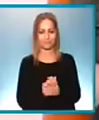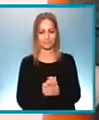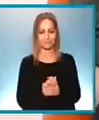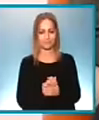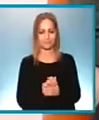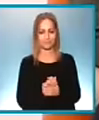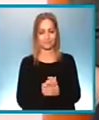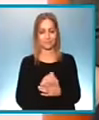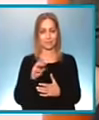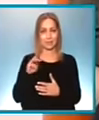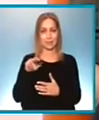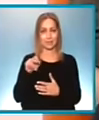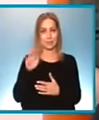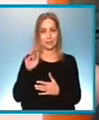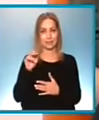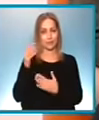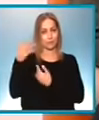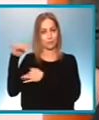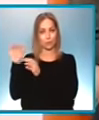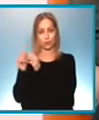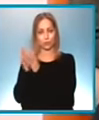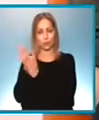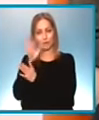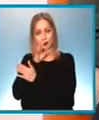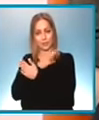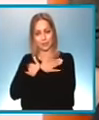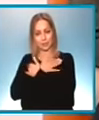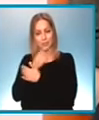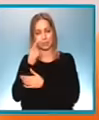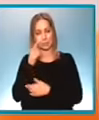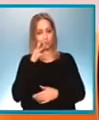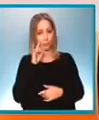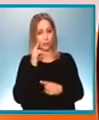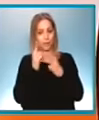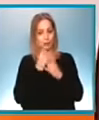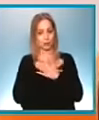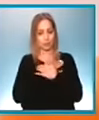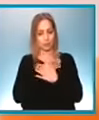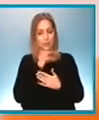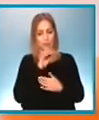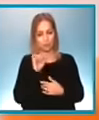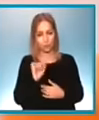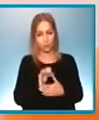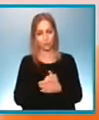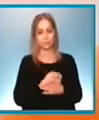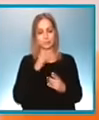Maia deixou tudo para trás, a família, os amigos, vimos aqui o pai, alguns amigos, não é? A avó.